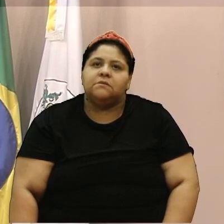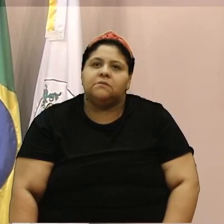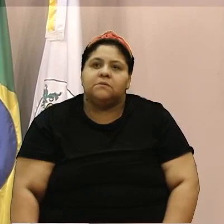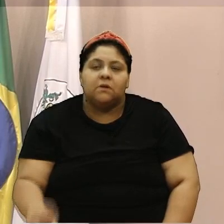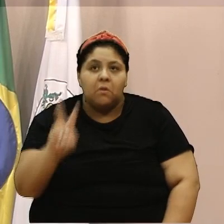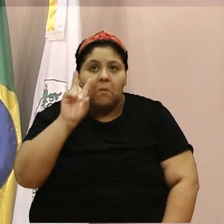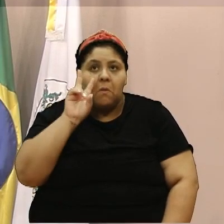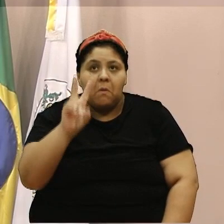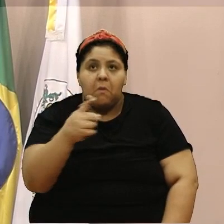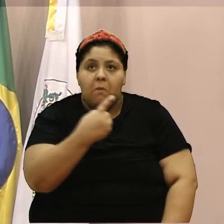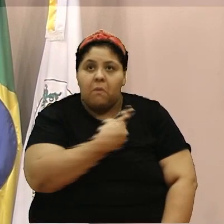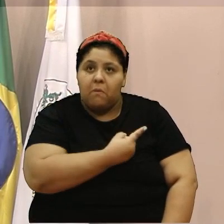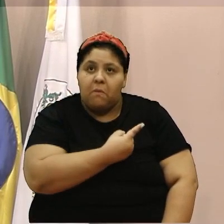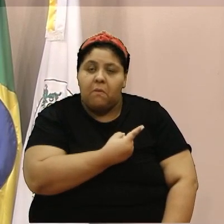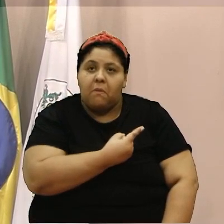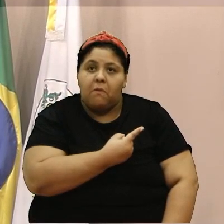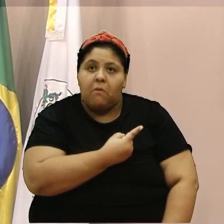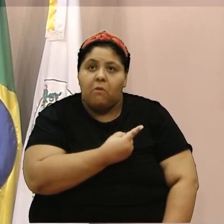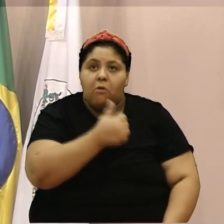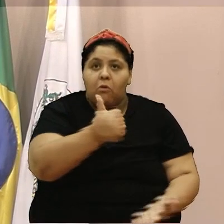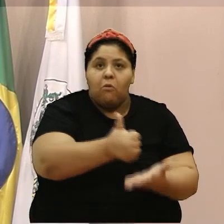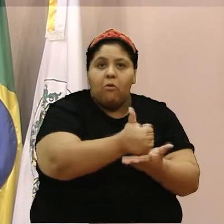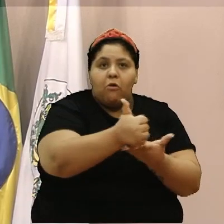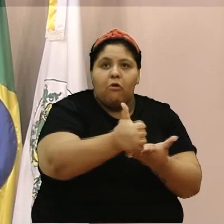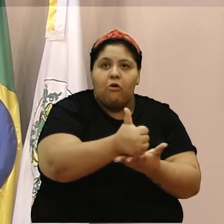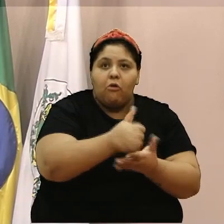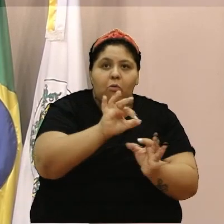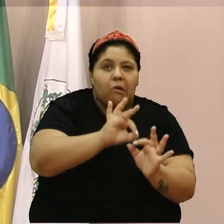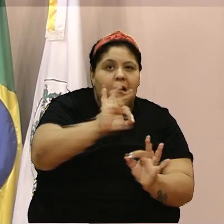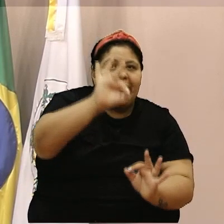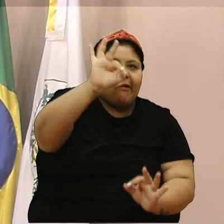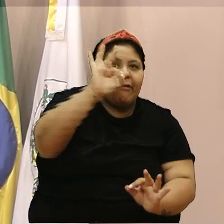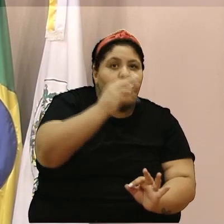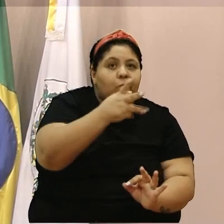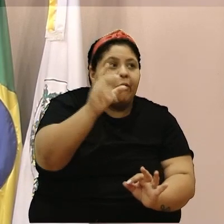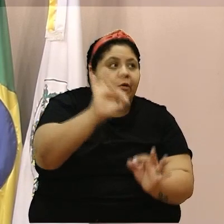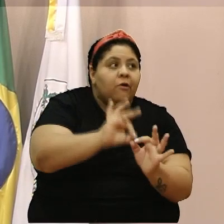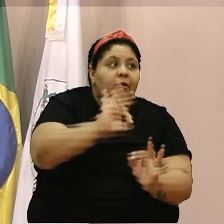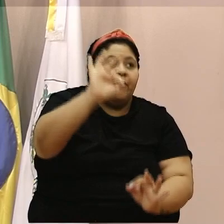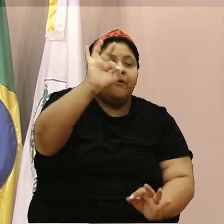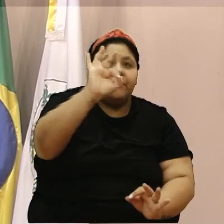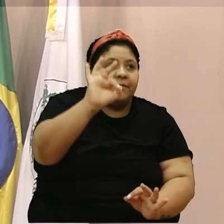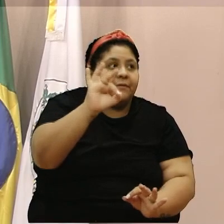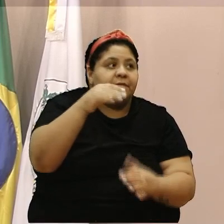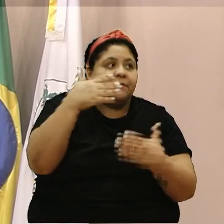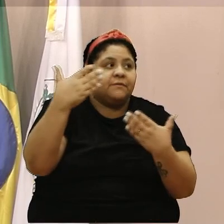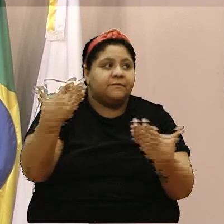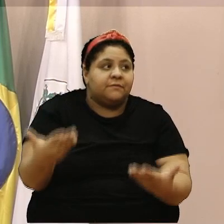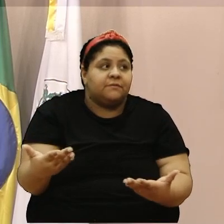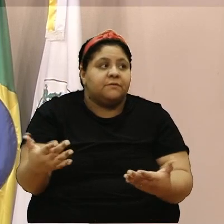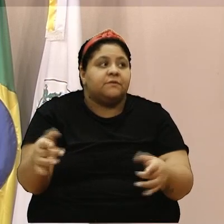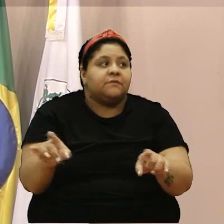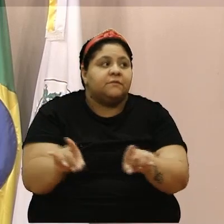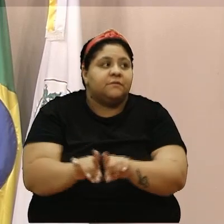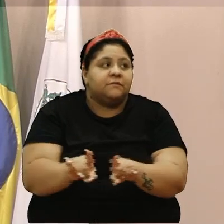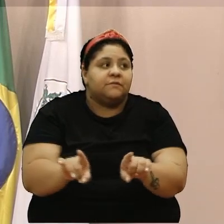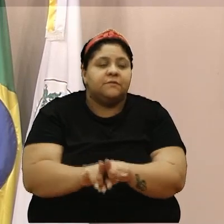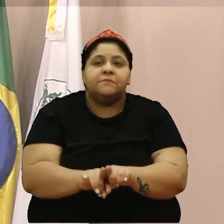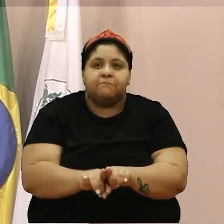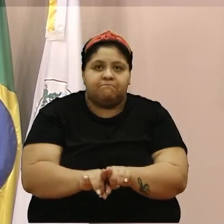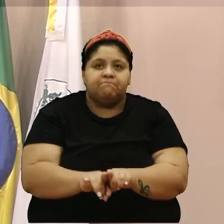Ó, ali praticamente é um alicerce. Olha, quantos metros já tem ali, ó? Uma simples obra de canalização.